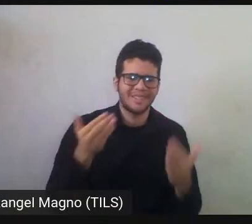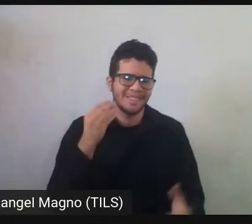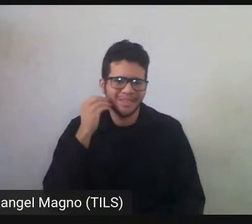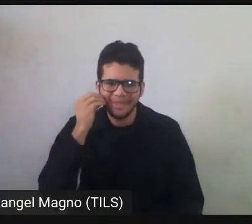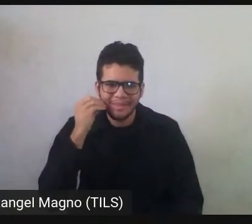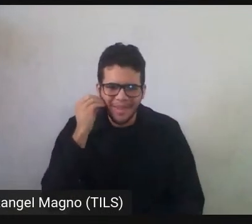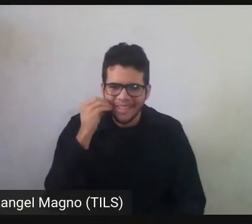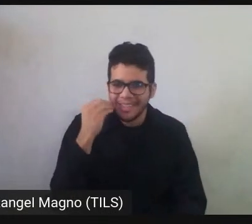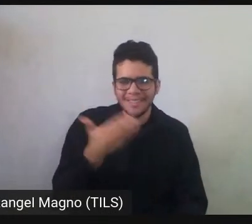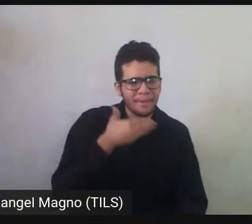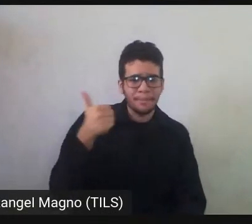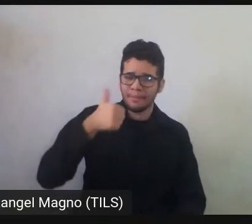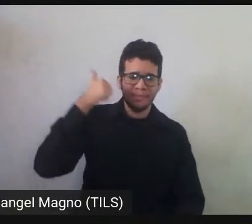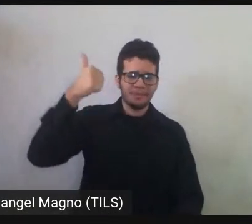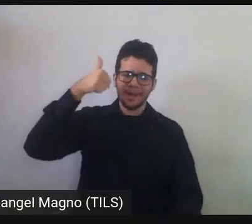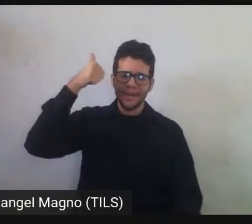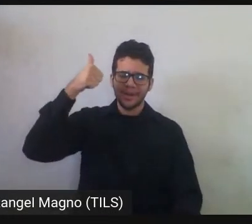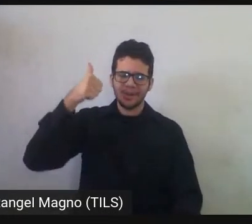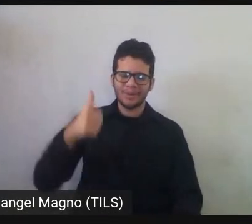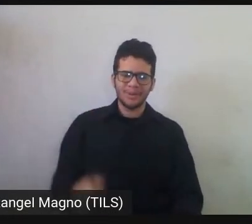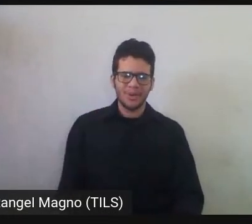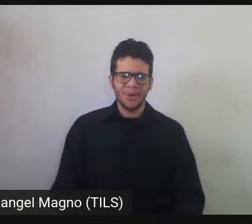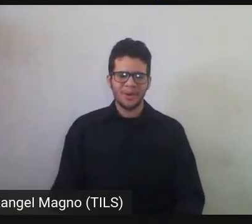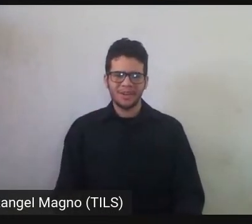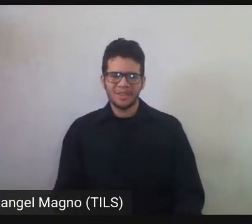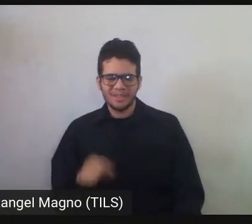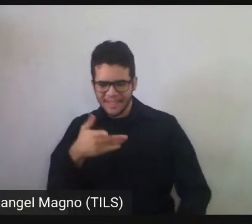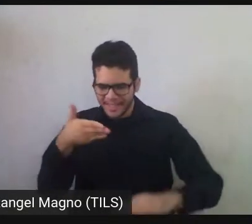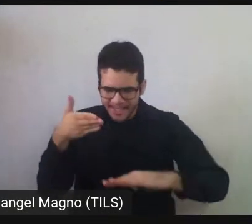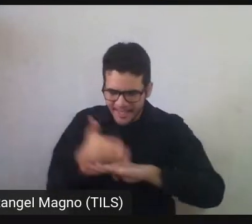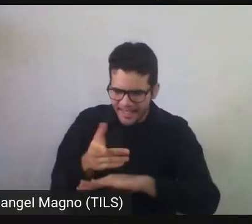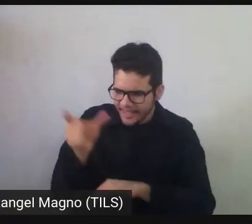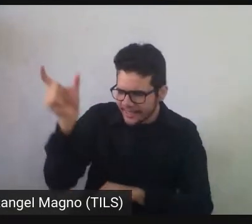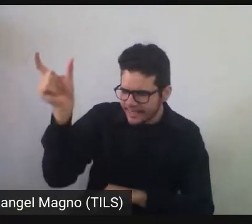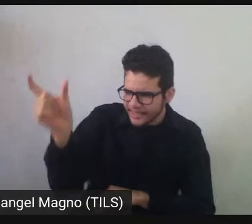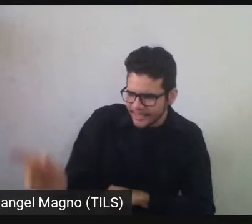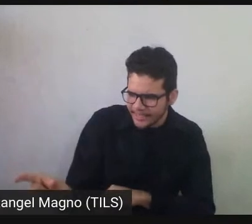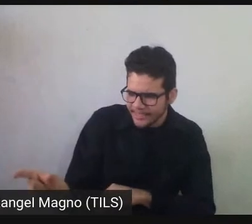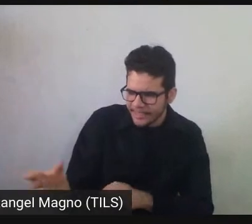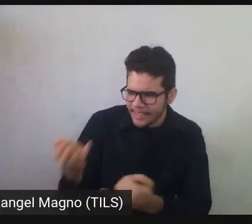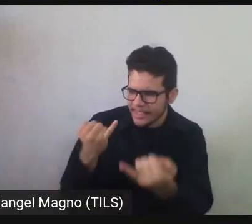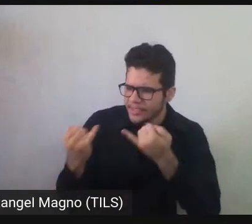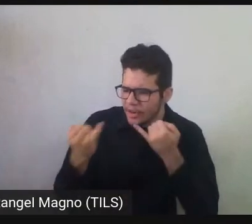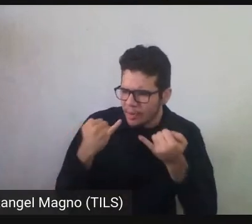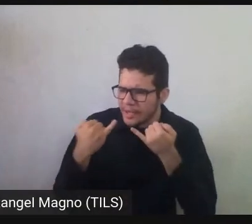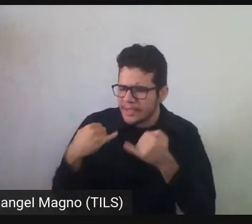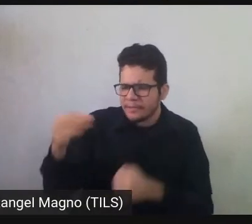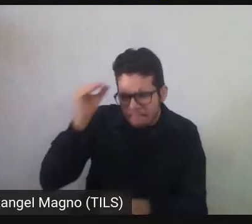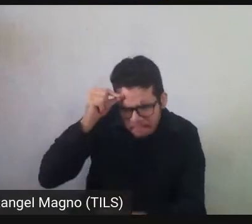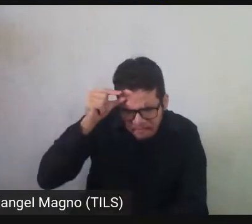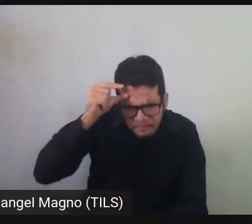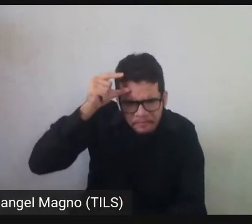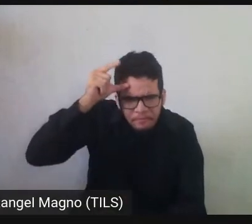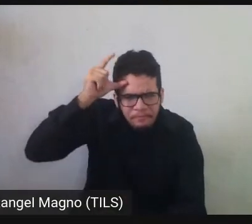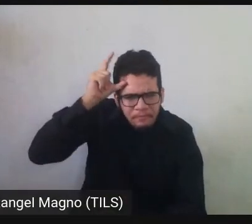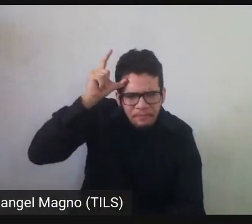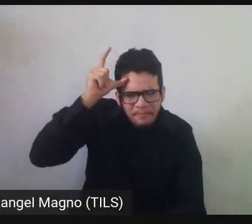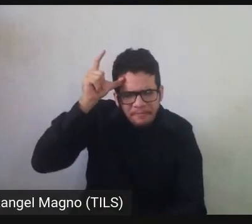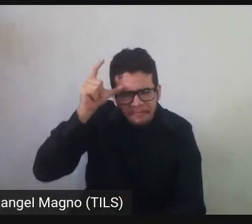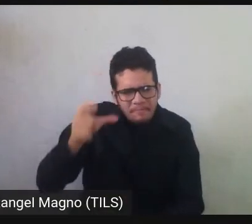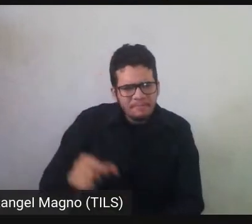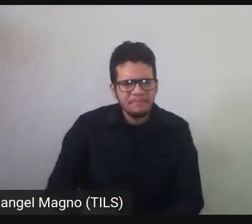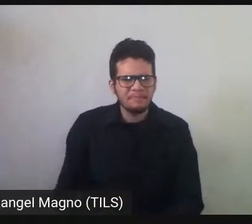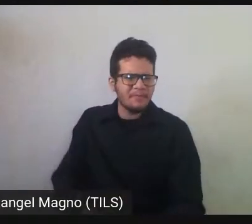do que você ver um linguista informação e nessa paixão com o seu trabalho